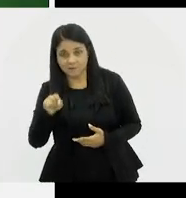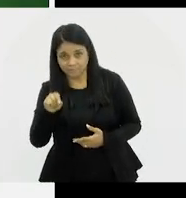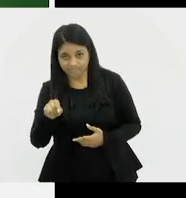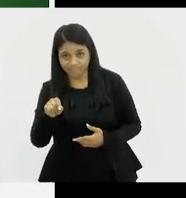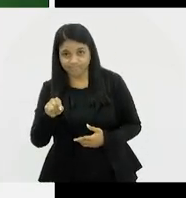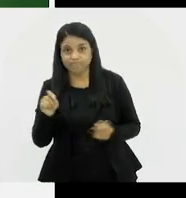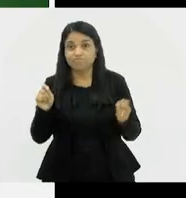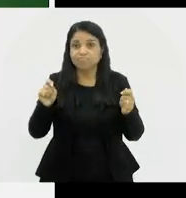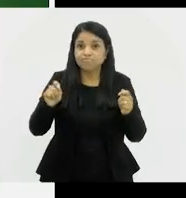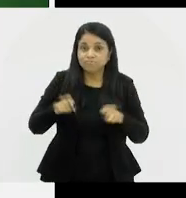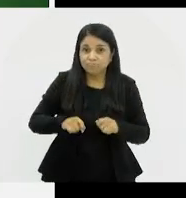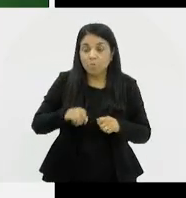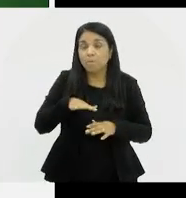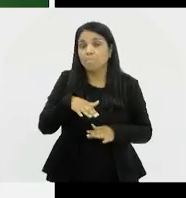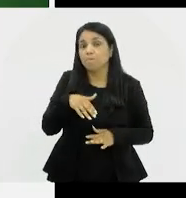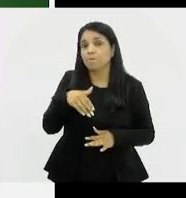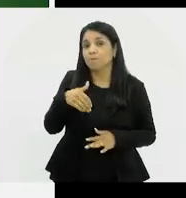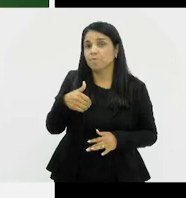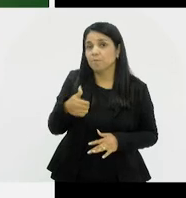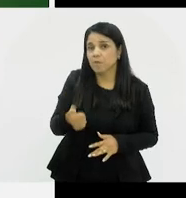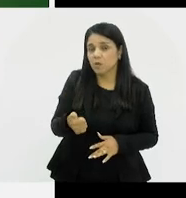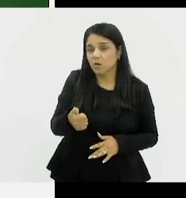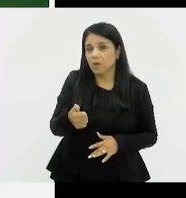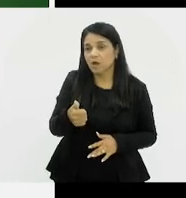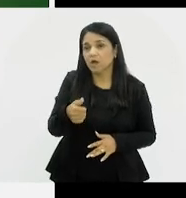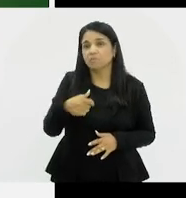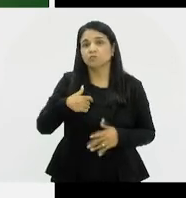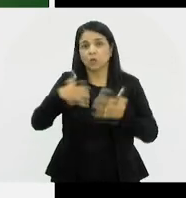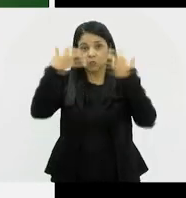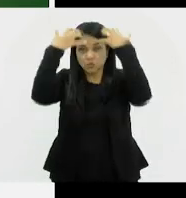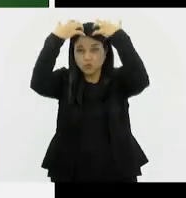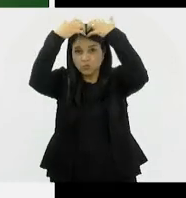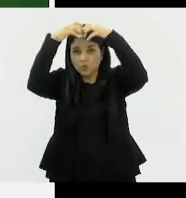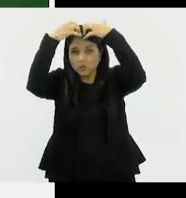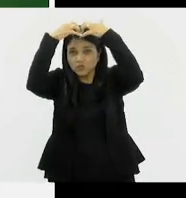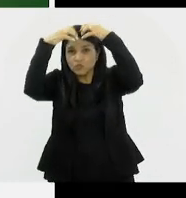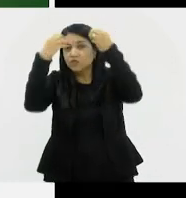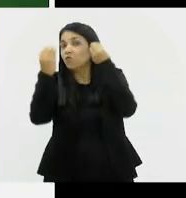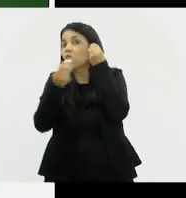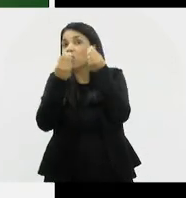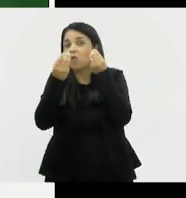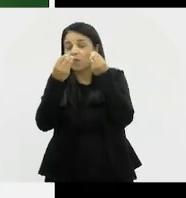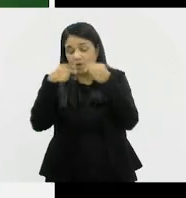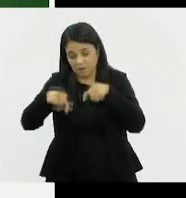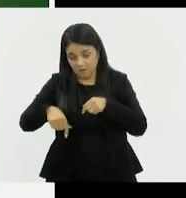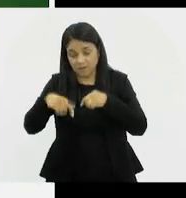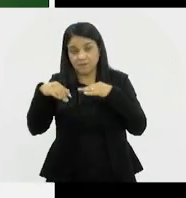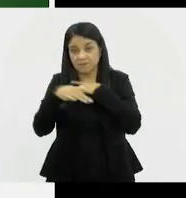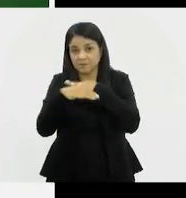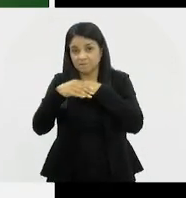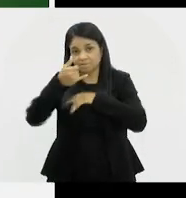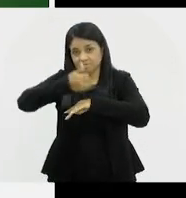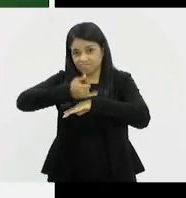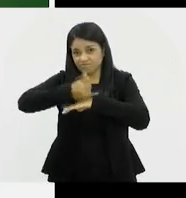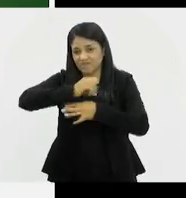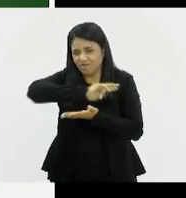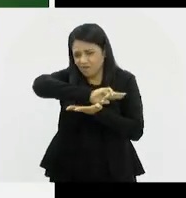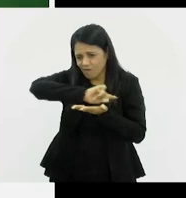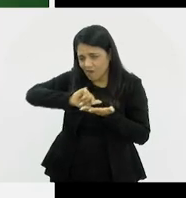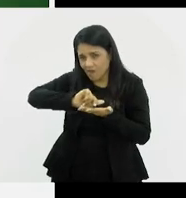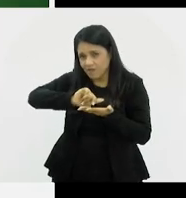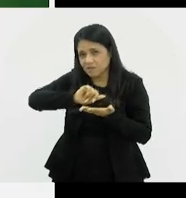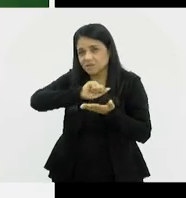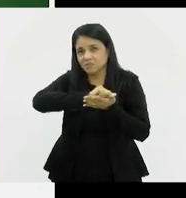lá, melhorar a nossa reserva cognitiva? Aqui em Volta Redonda tem inúmeras atividades, Academia